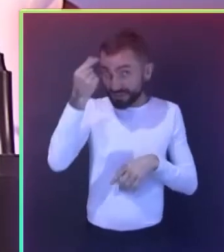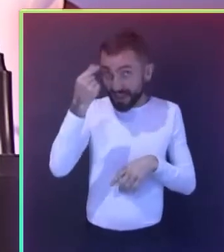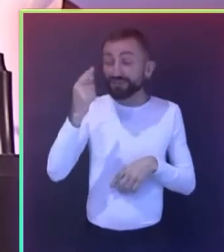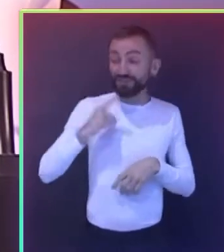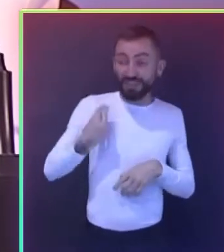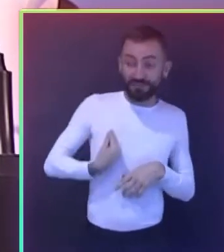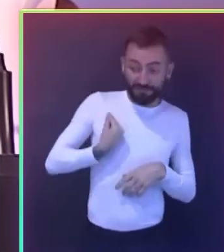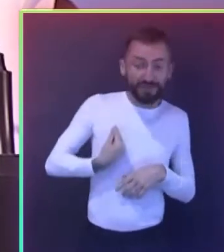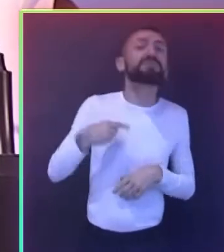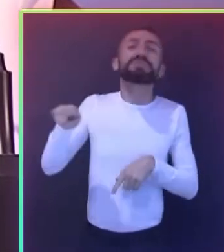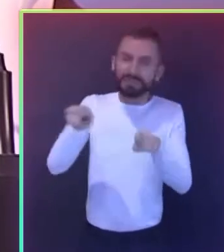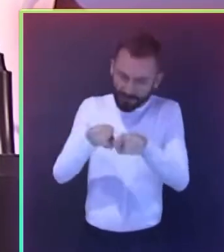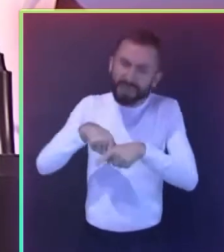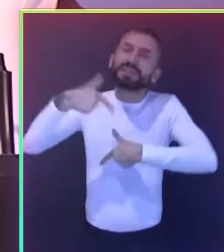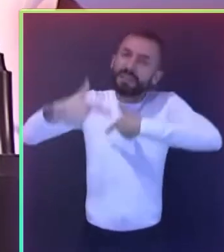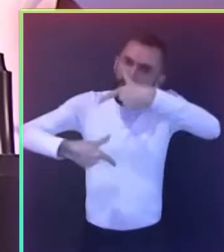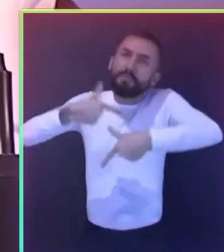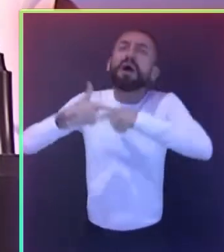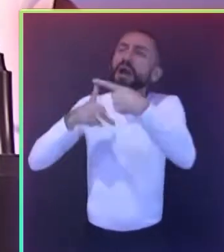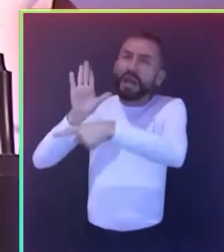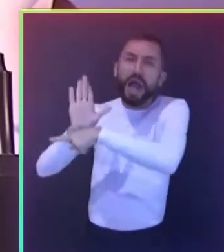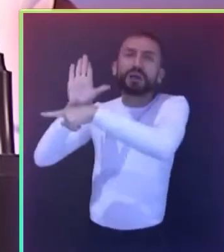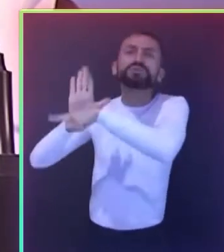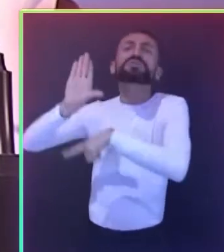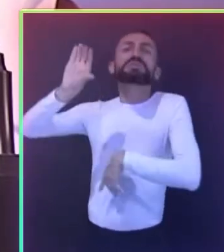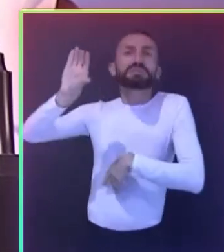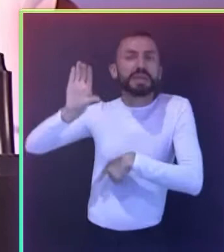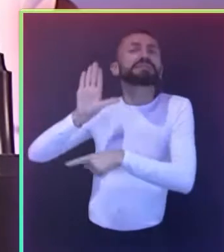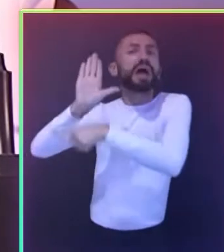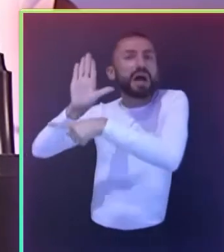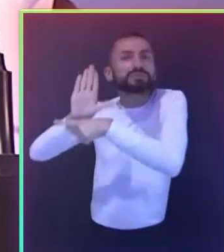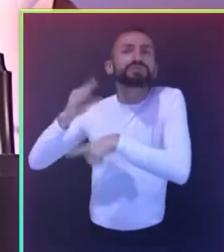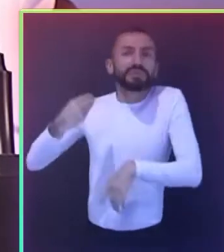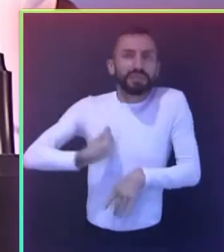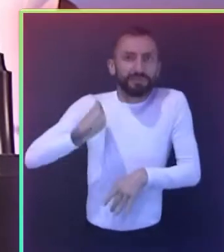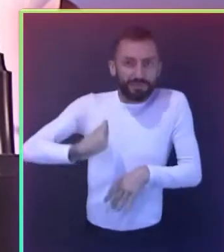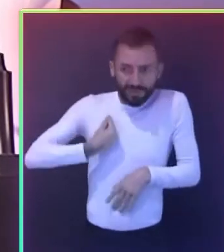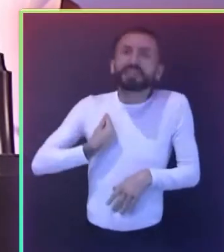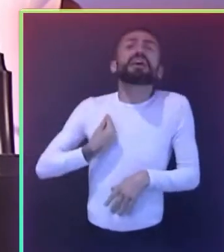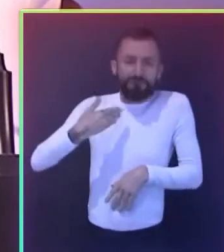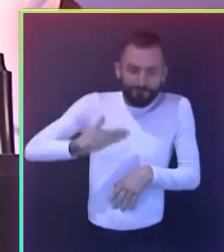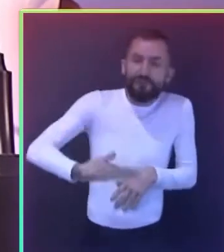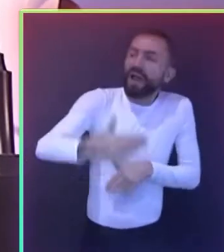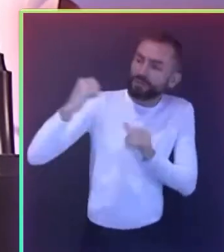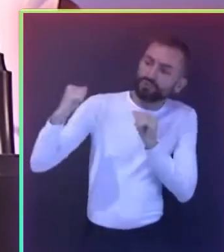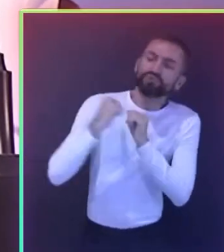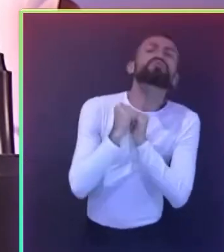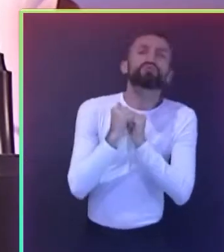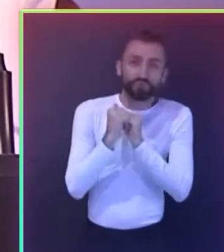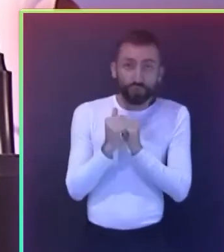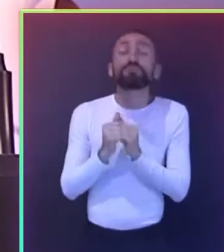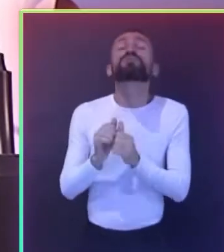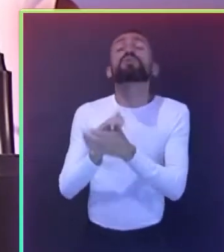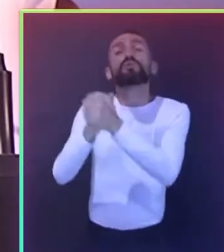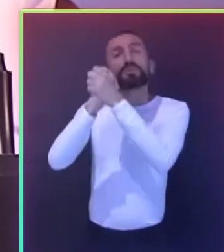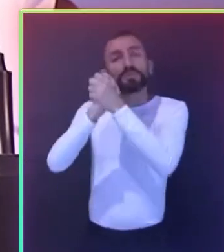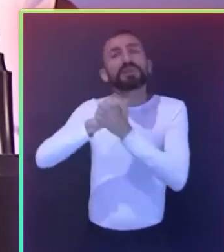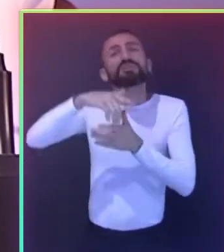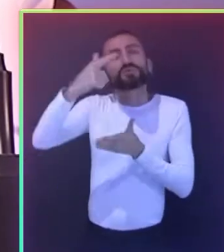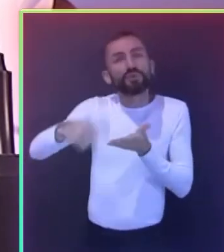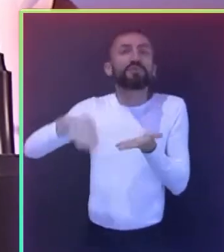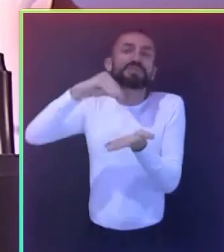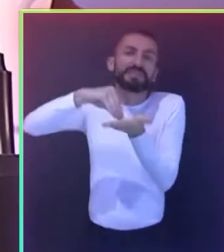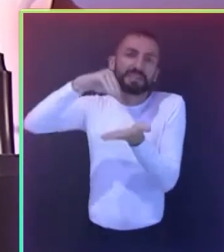fazem pela ciência e particularmente neste momento pela vida muito ainda faremos juntos cumprimento novamente a